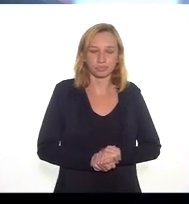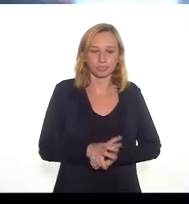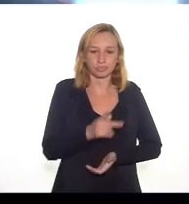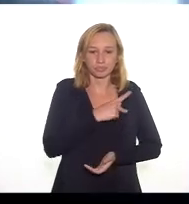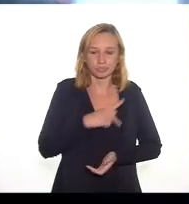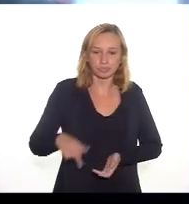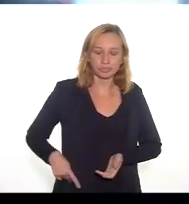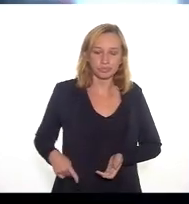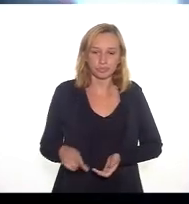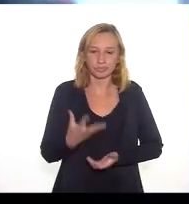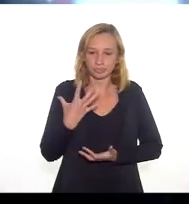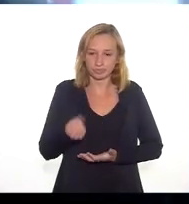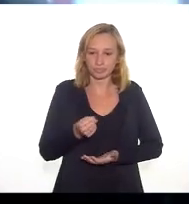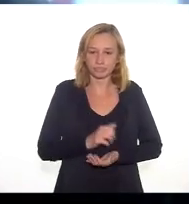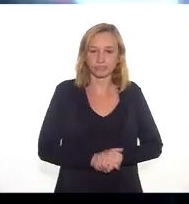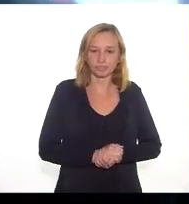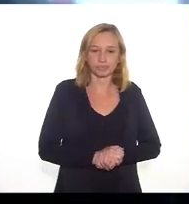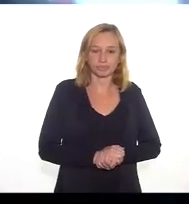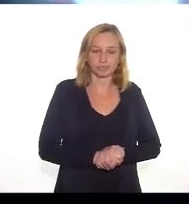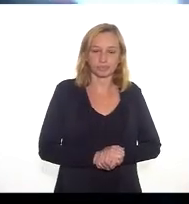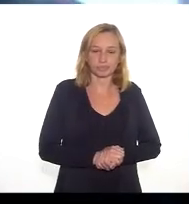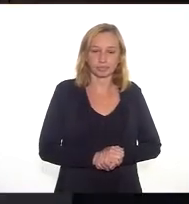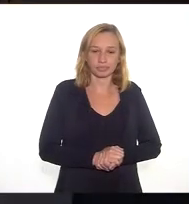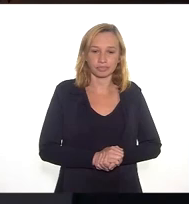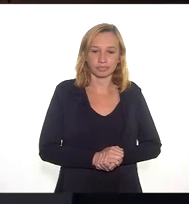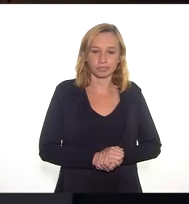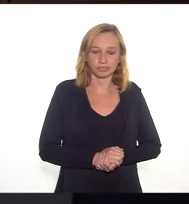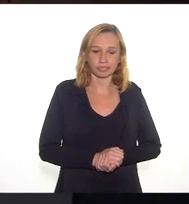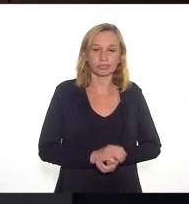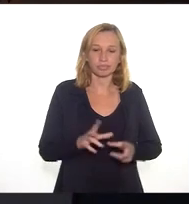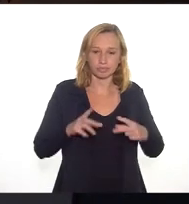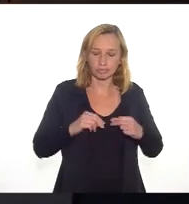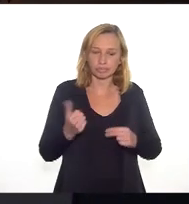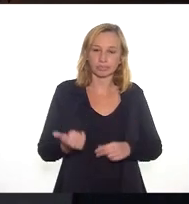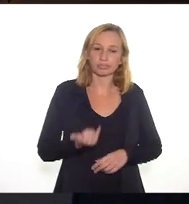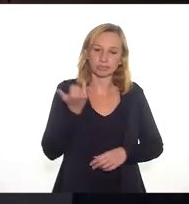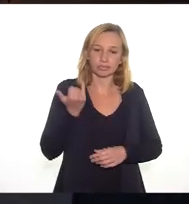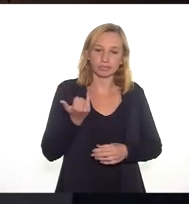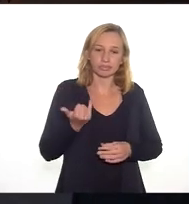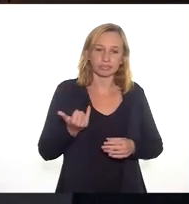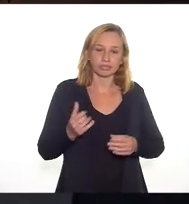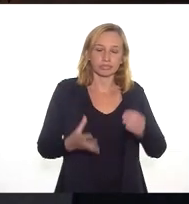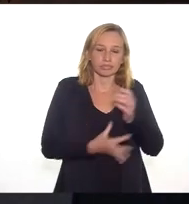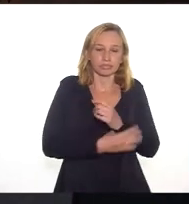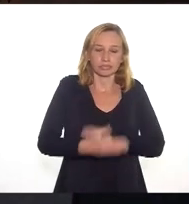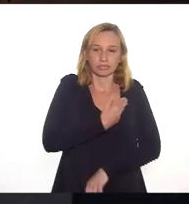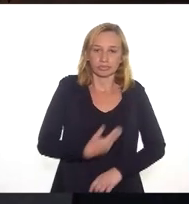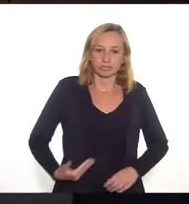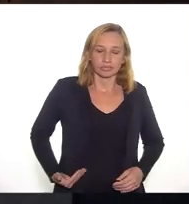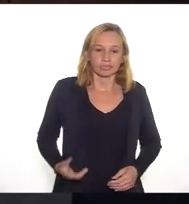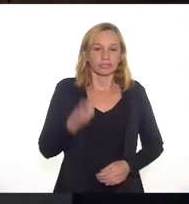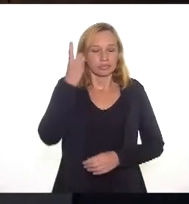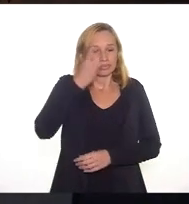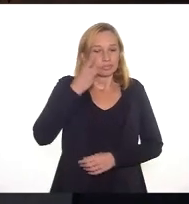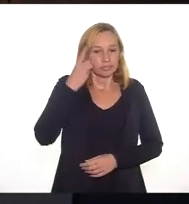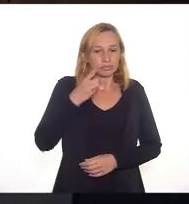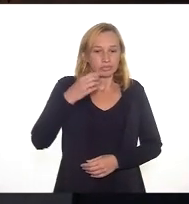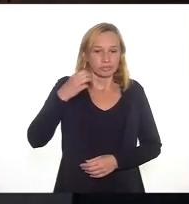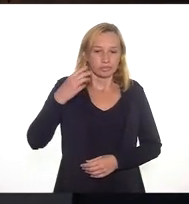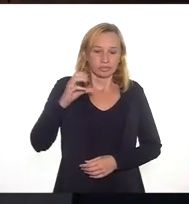Presidente, parecer favorável, com mérito. Pela Comissão muito importante. De Segurança Pública, deputado Carlos